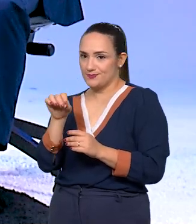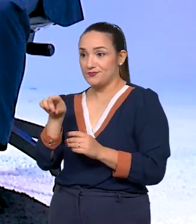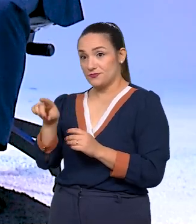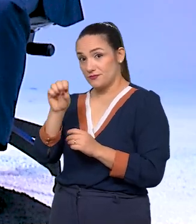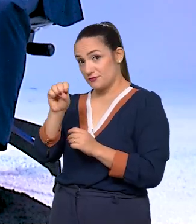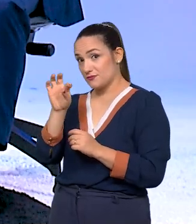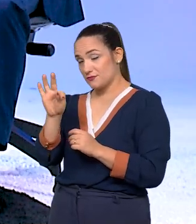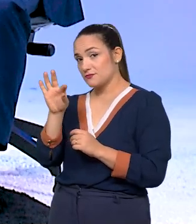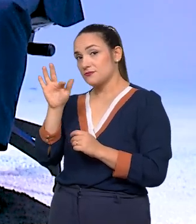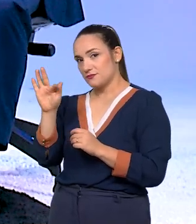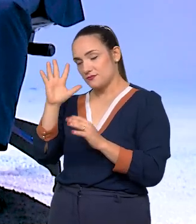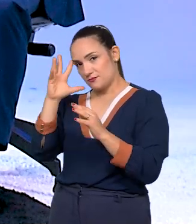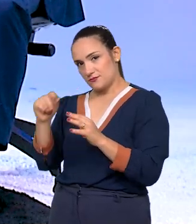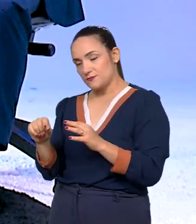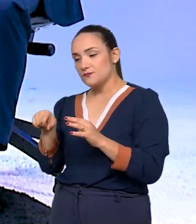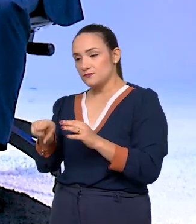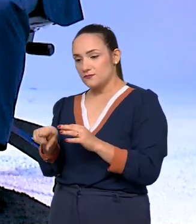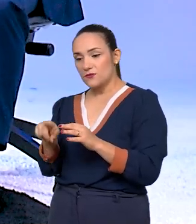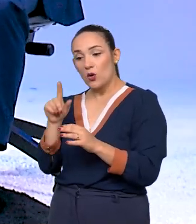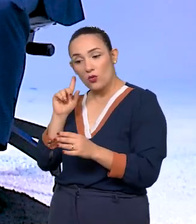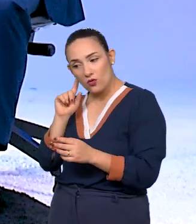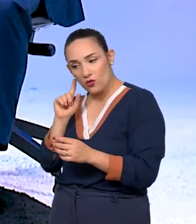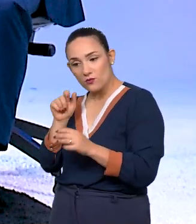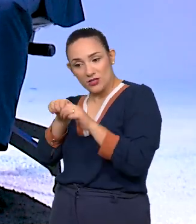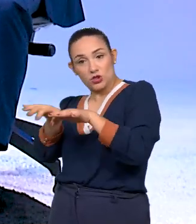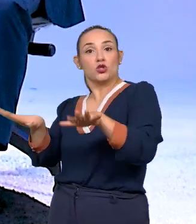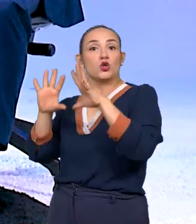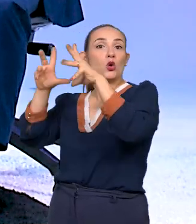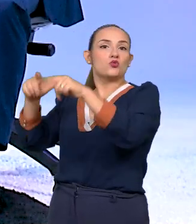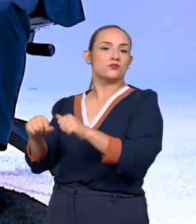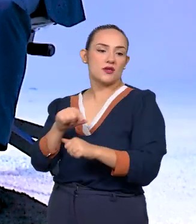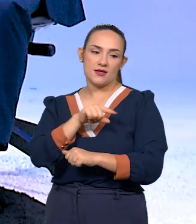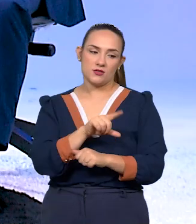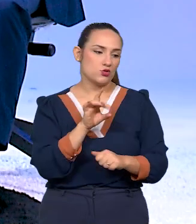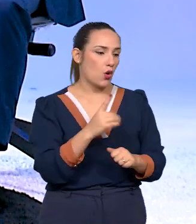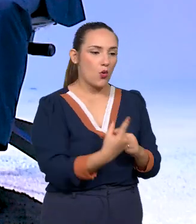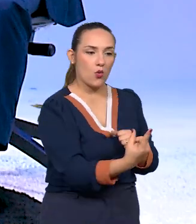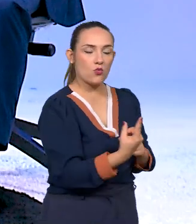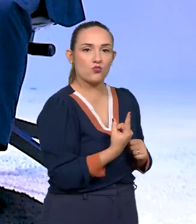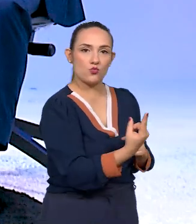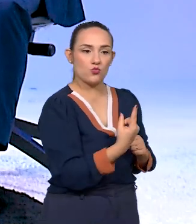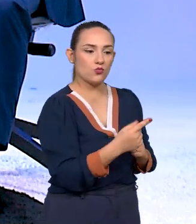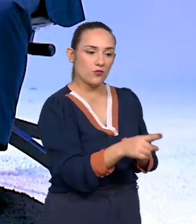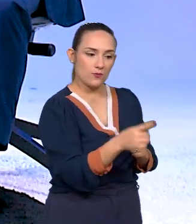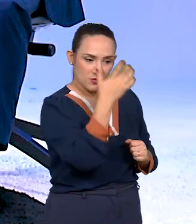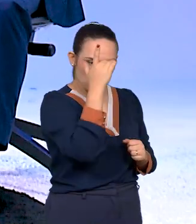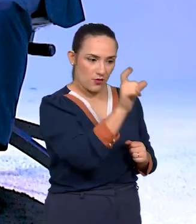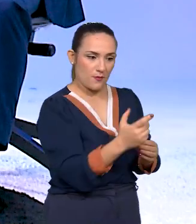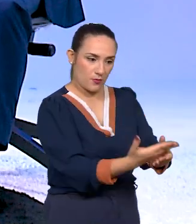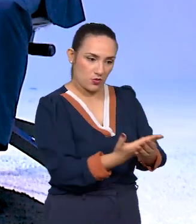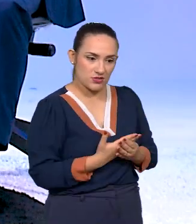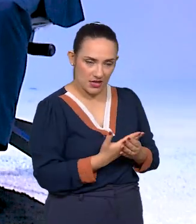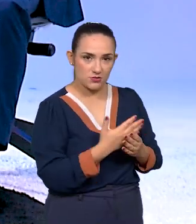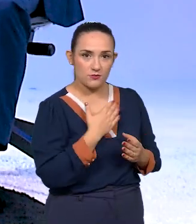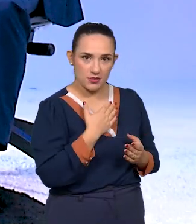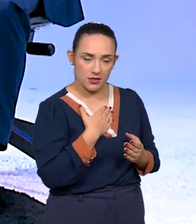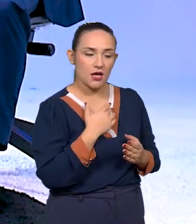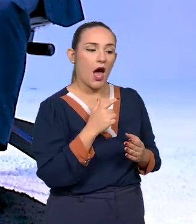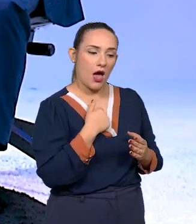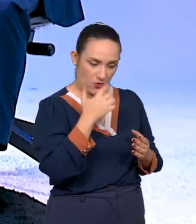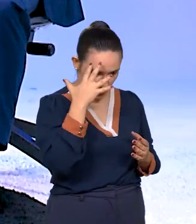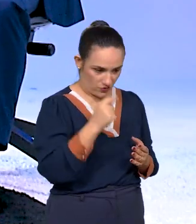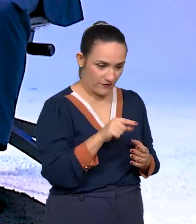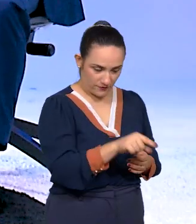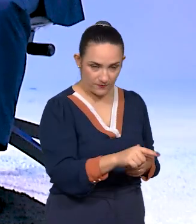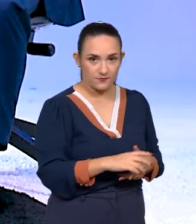que a ideia de se trazer essa abstrativização, essa abstração do controle concentrado no controle